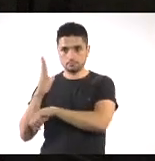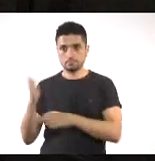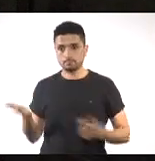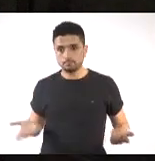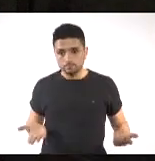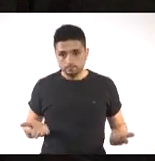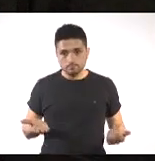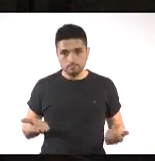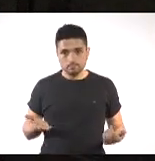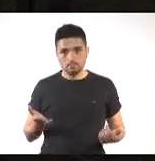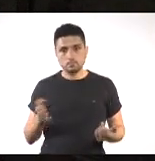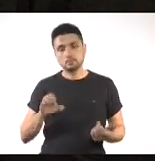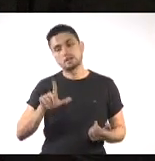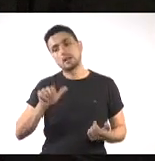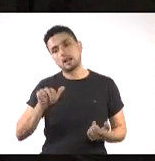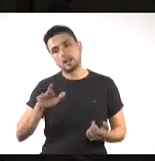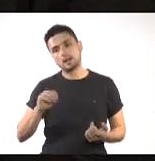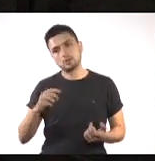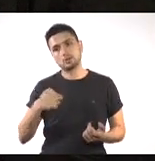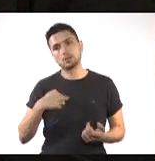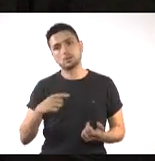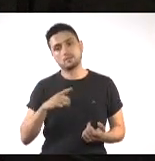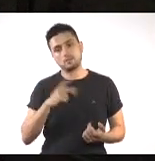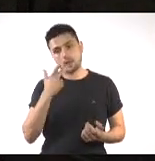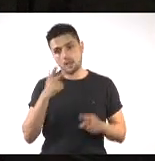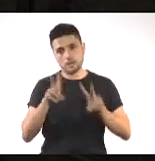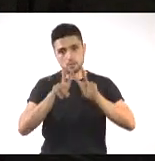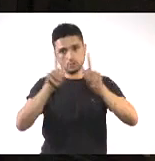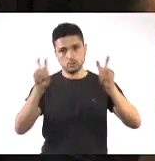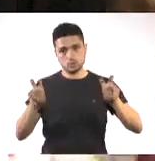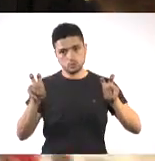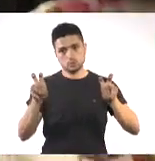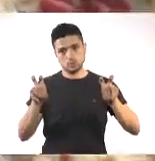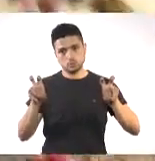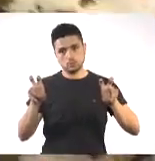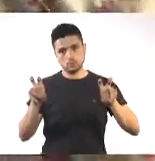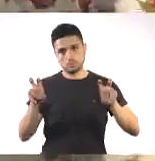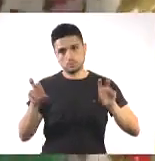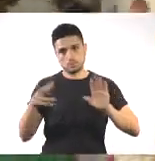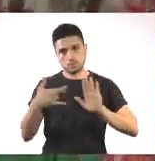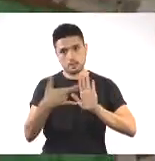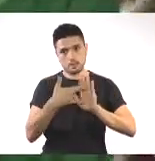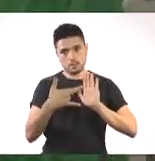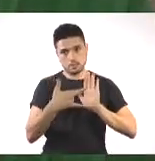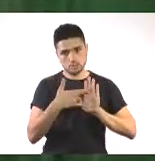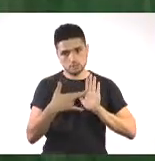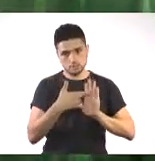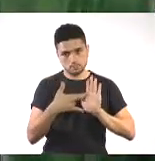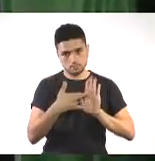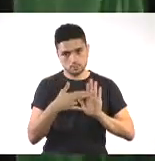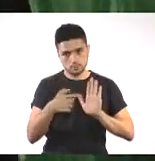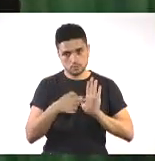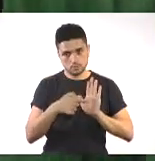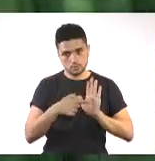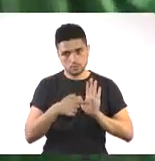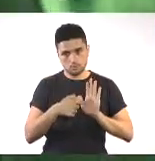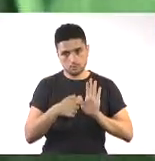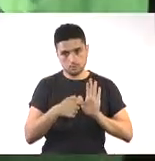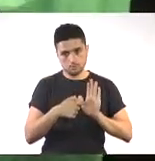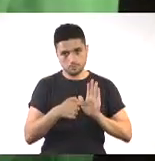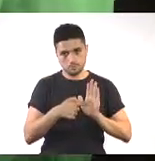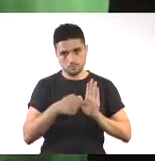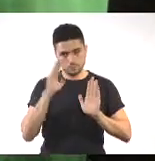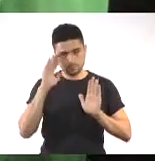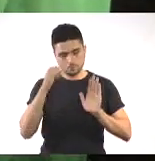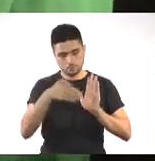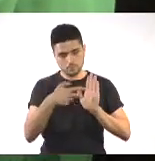Evidentemente que eu estava fazendo referência ao regimento interno. Por que isso? Porque